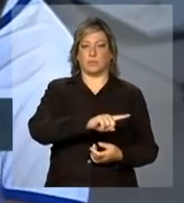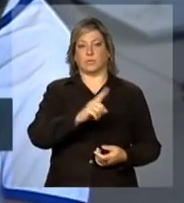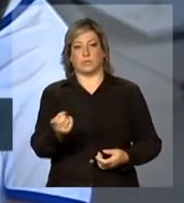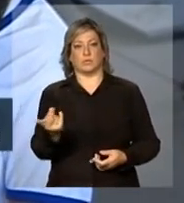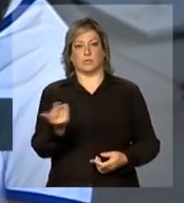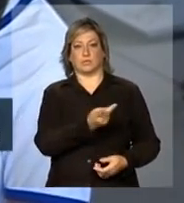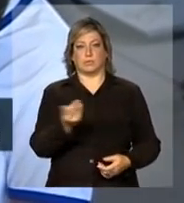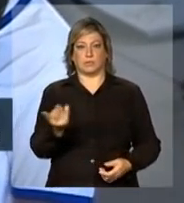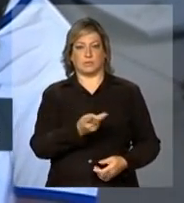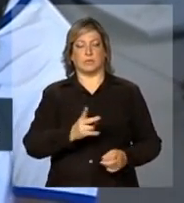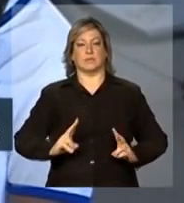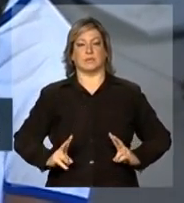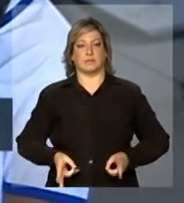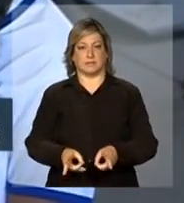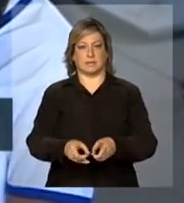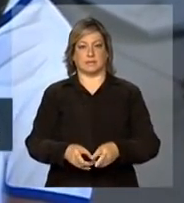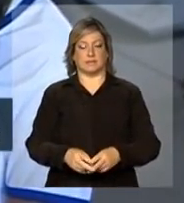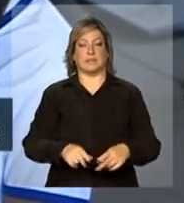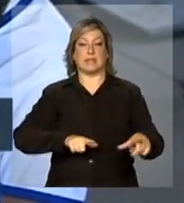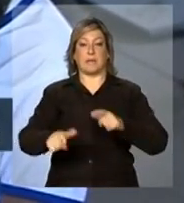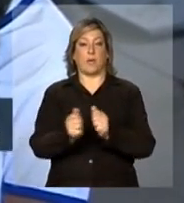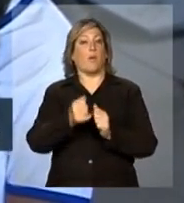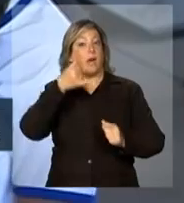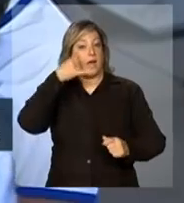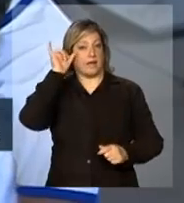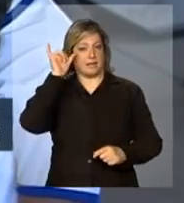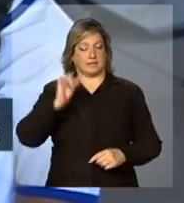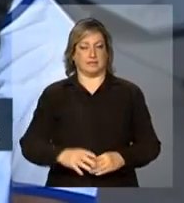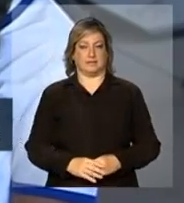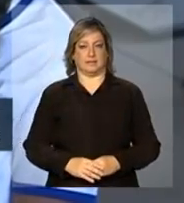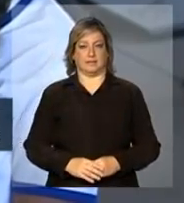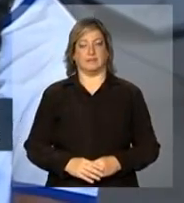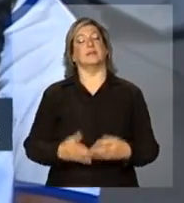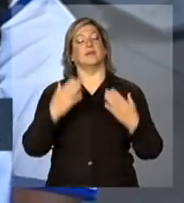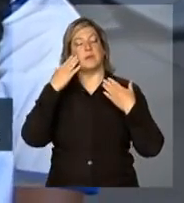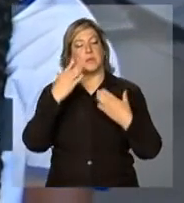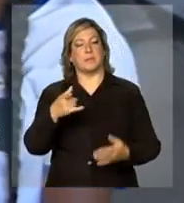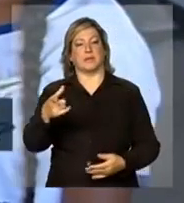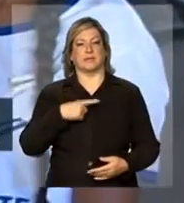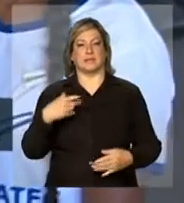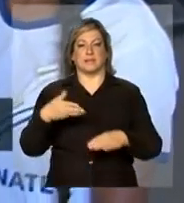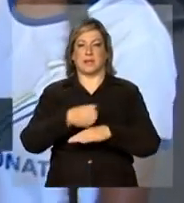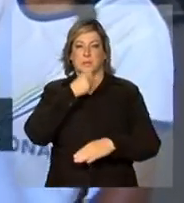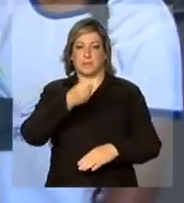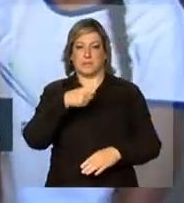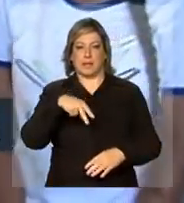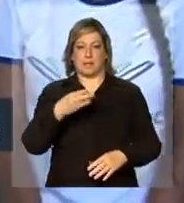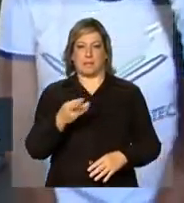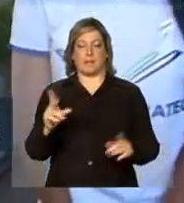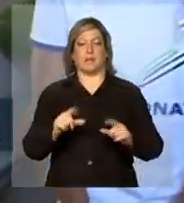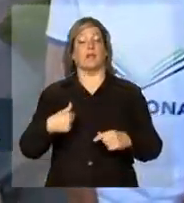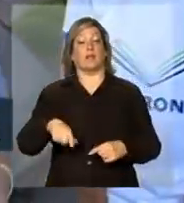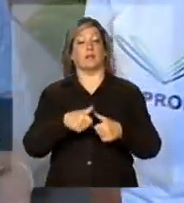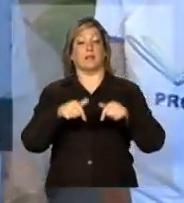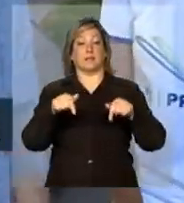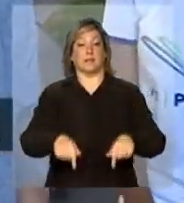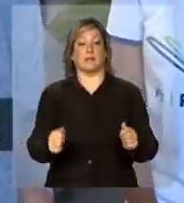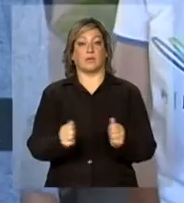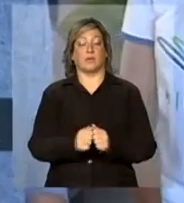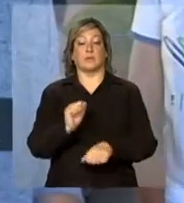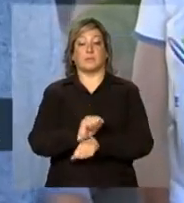e cá, sempre mexendo com gado. Muito obrigada pela sua participação na NMR e nós estamos aqui aguardando